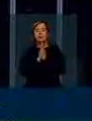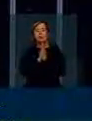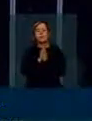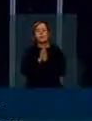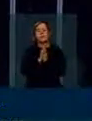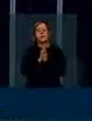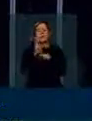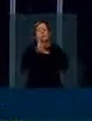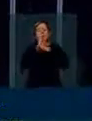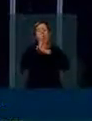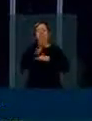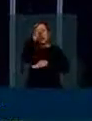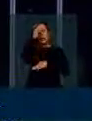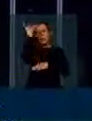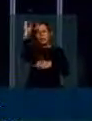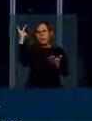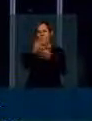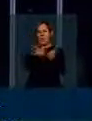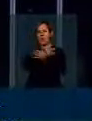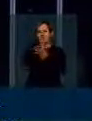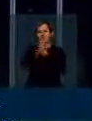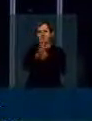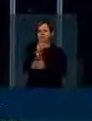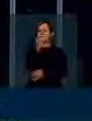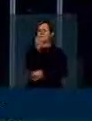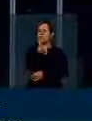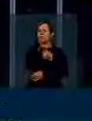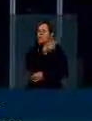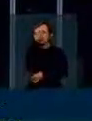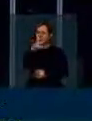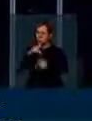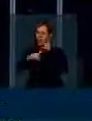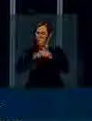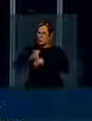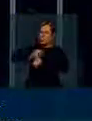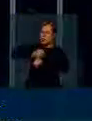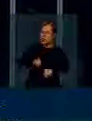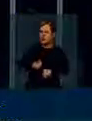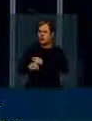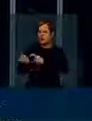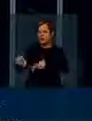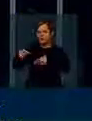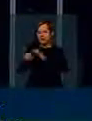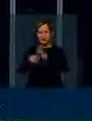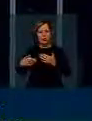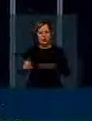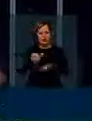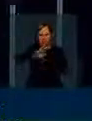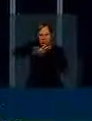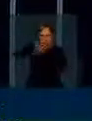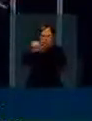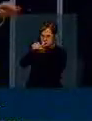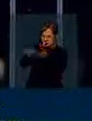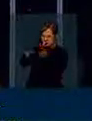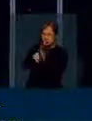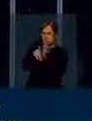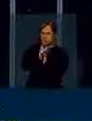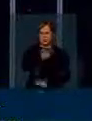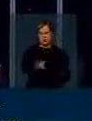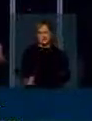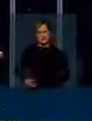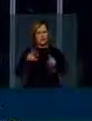João do Caru, que não é justo 6 mil pessoas, trabalhadores, pequenos trabalhadores, serem massacrados pelo Estado como